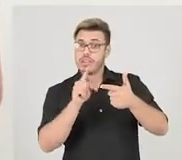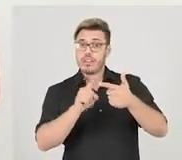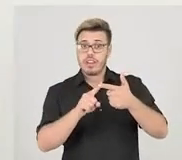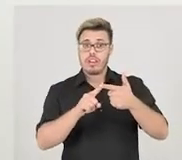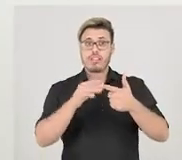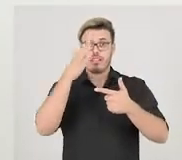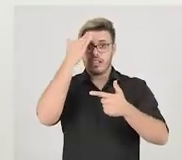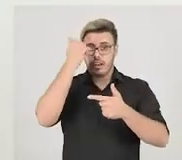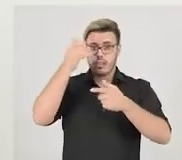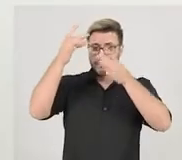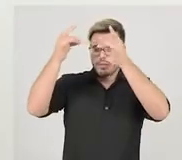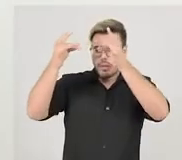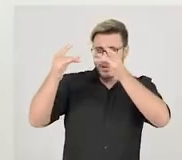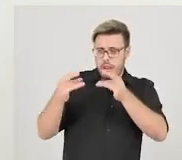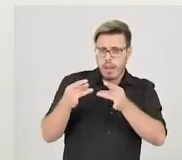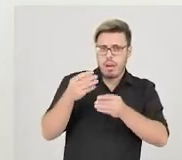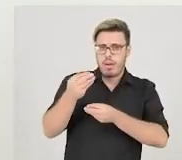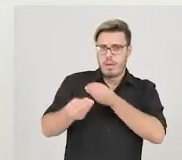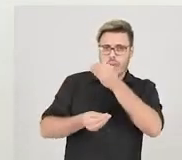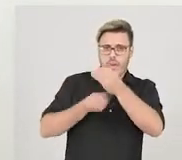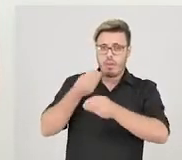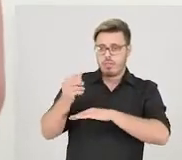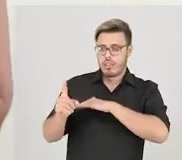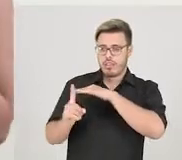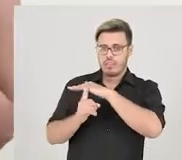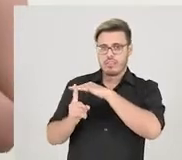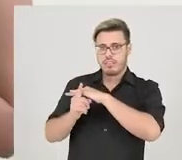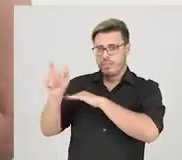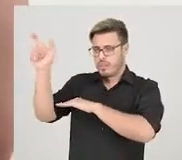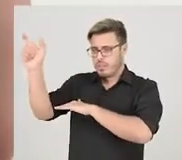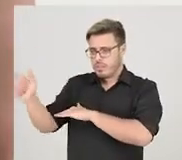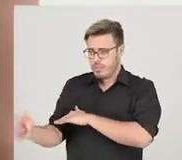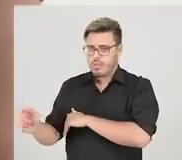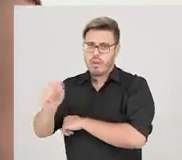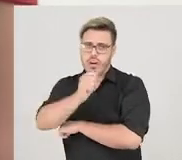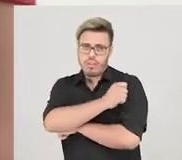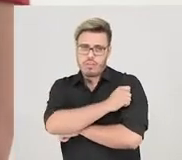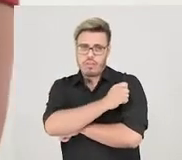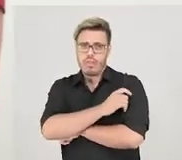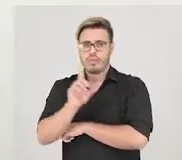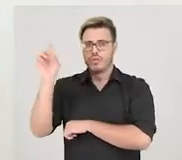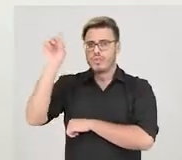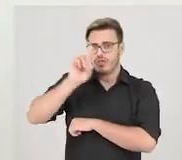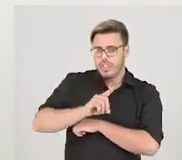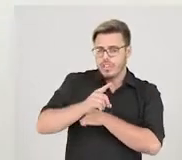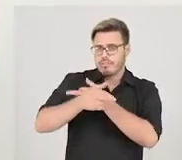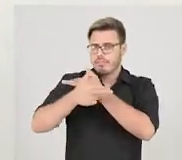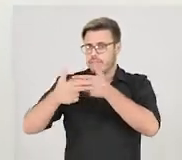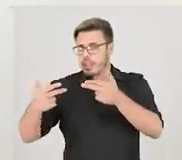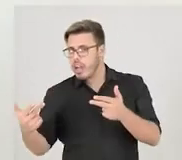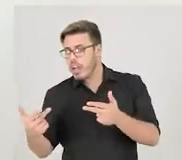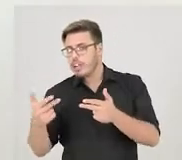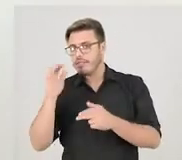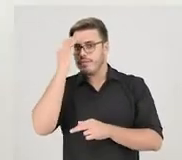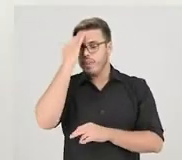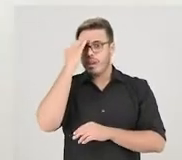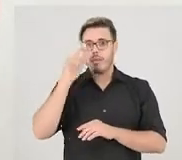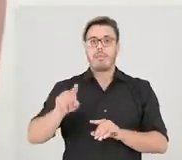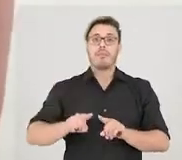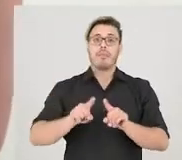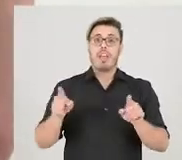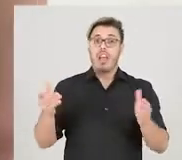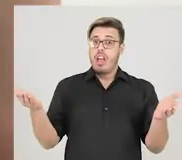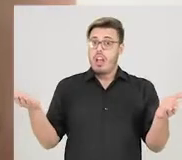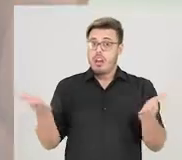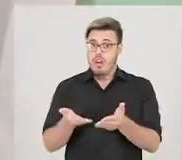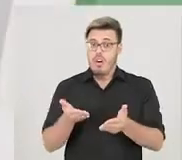vai fazer e que recursos você vai usar. Agora, você vai ter um diário de bordo, onde você vai